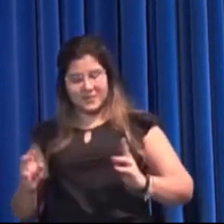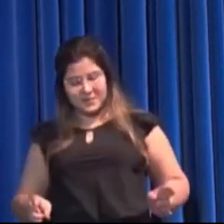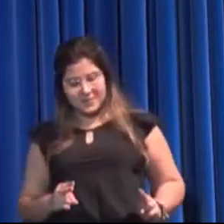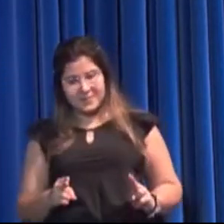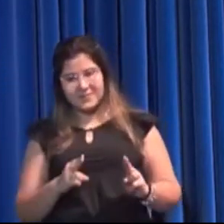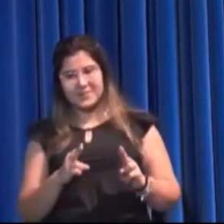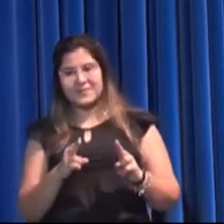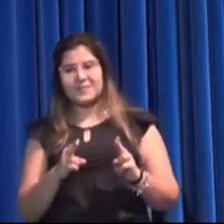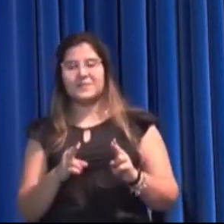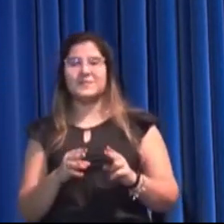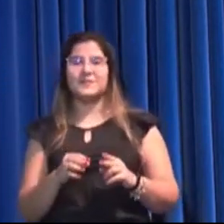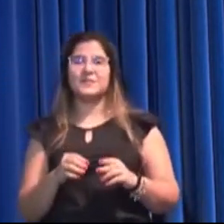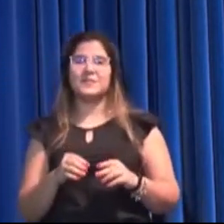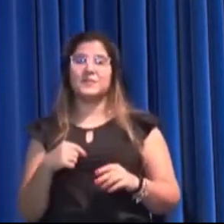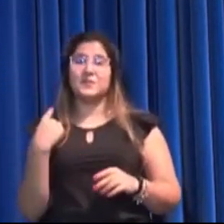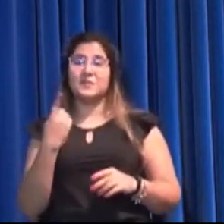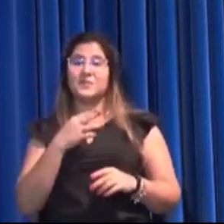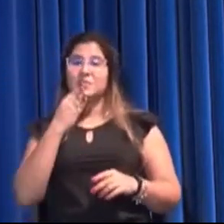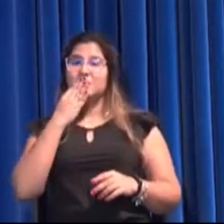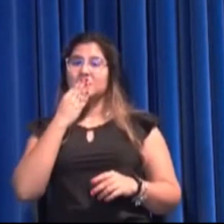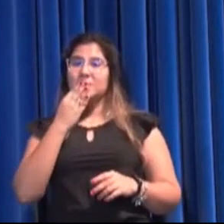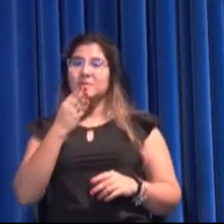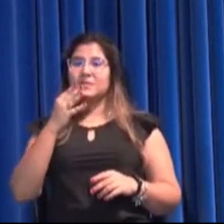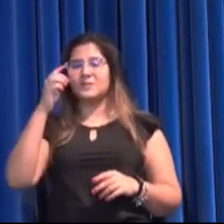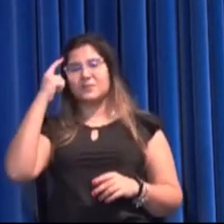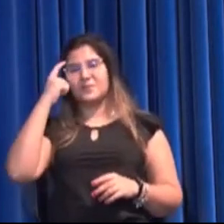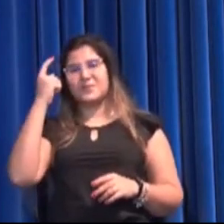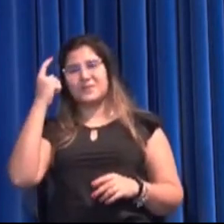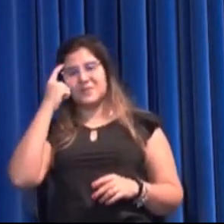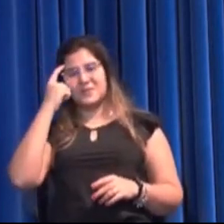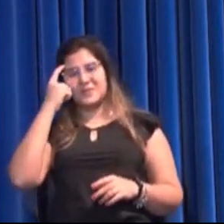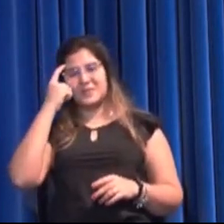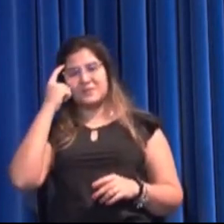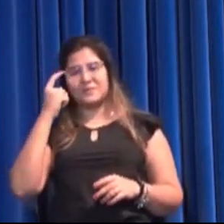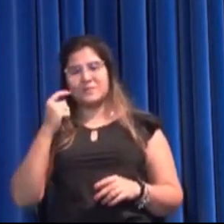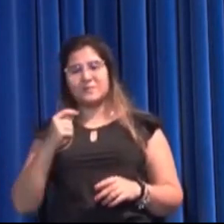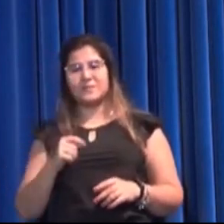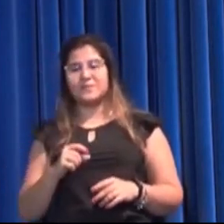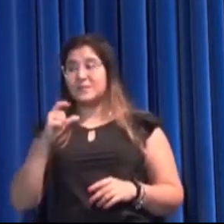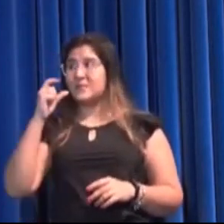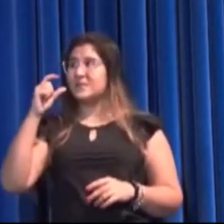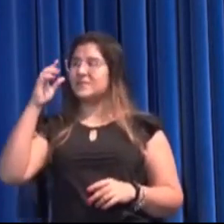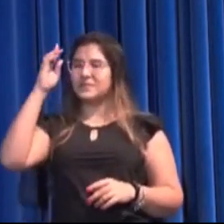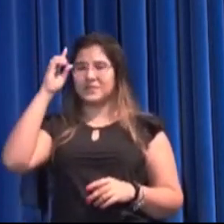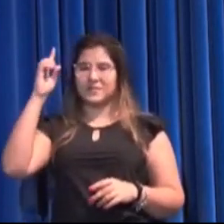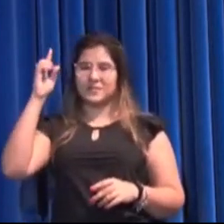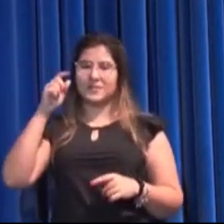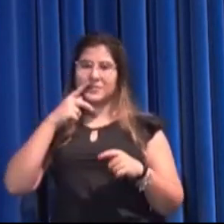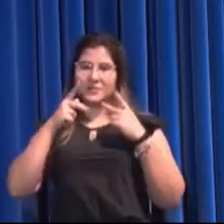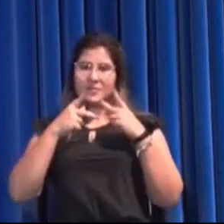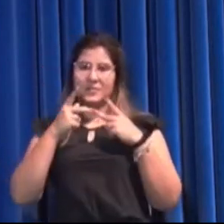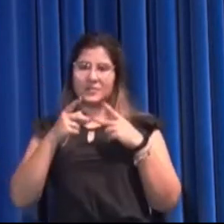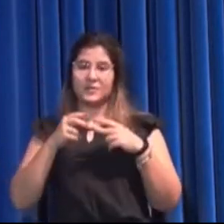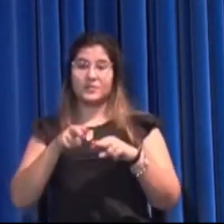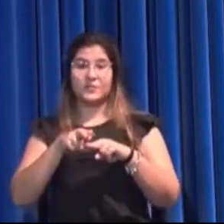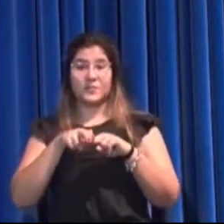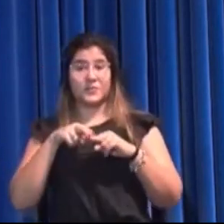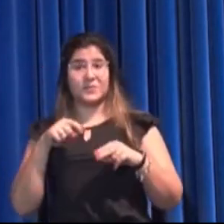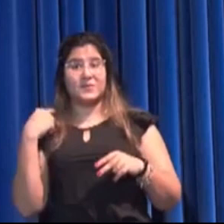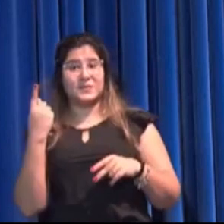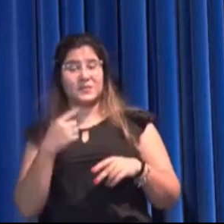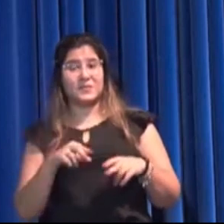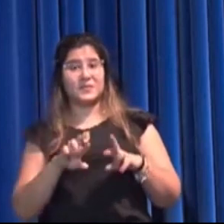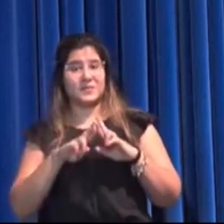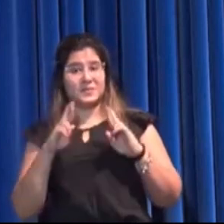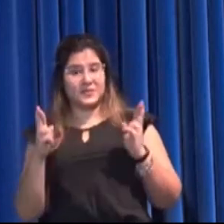infinitamente mais do que pedimos ou pensamos, como diz a palavra. Então, por isso é a nossa esperança,